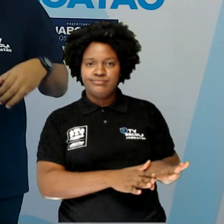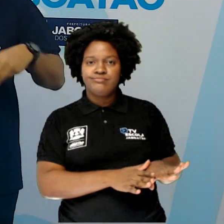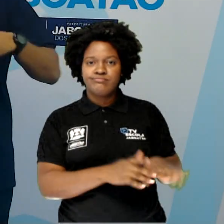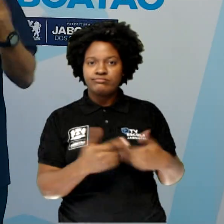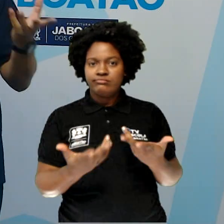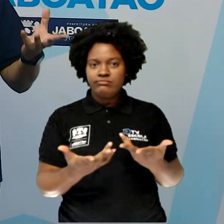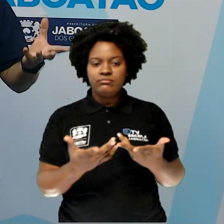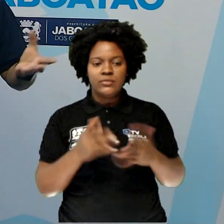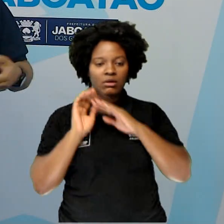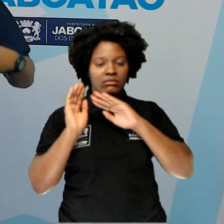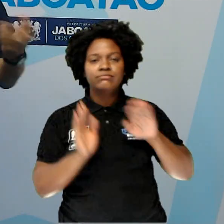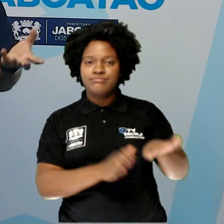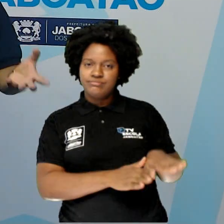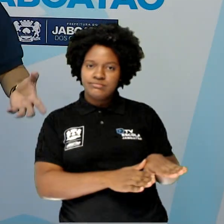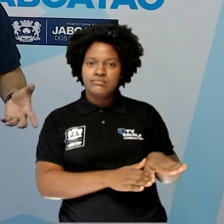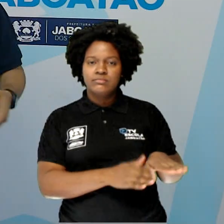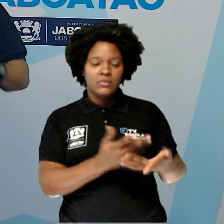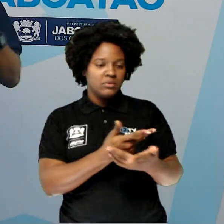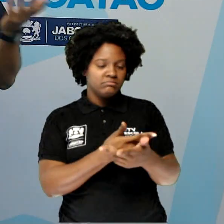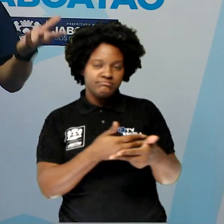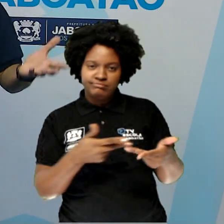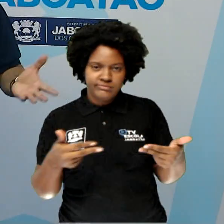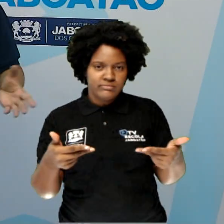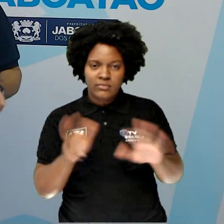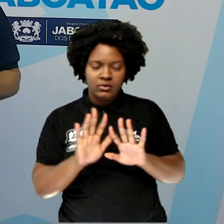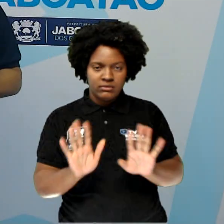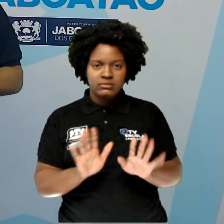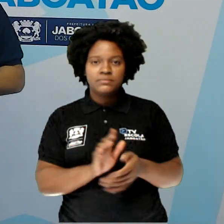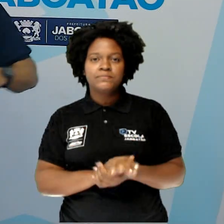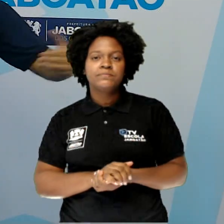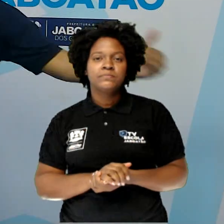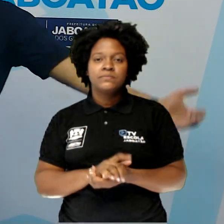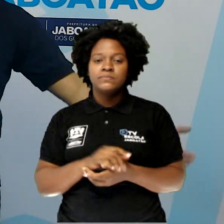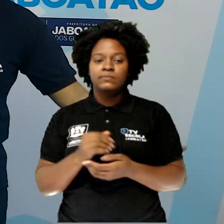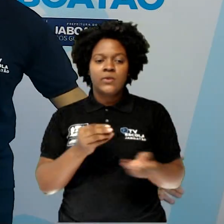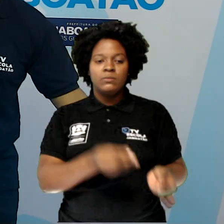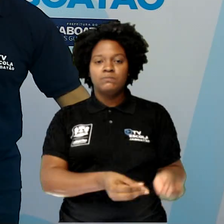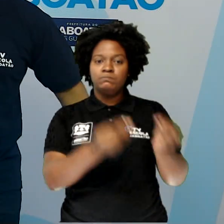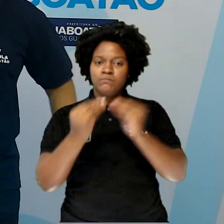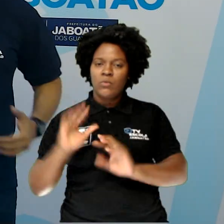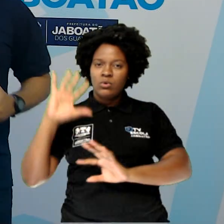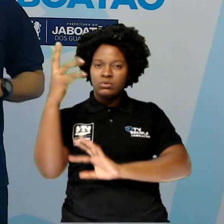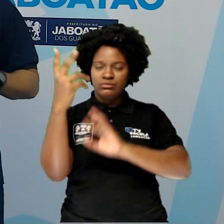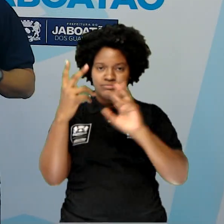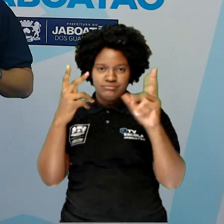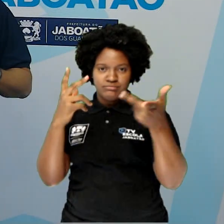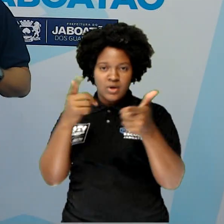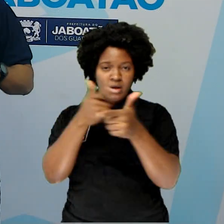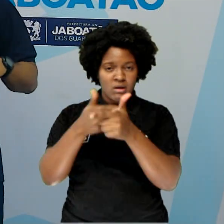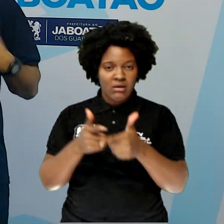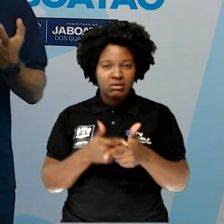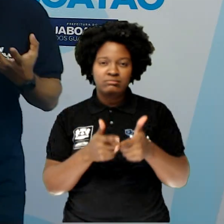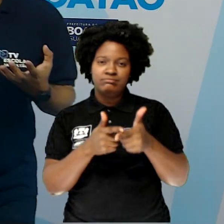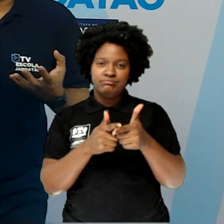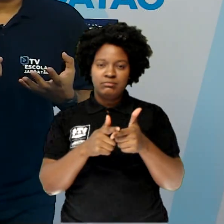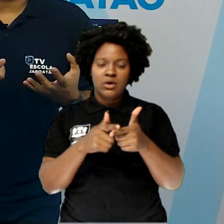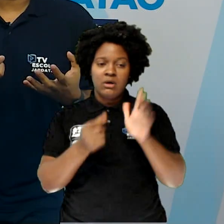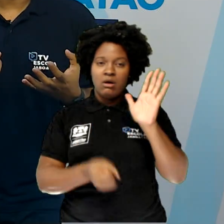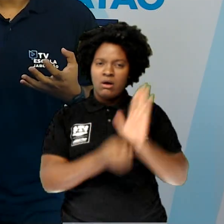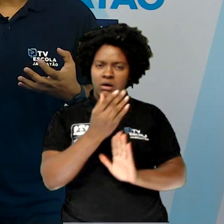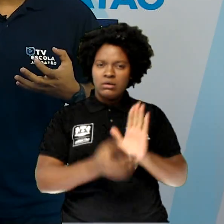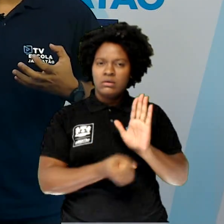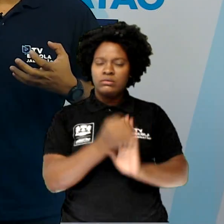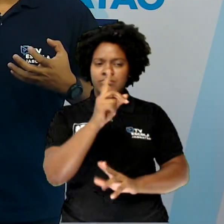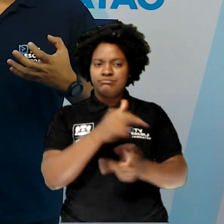Um rejeito, por exemplo, de um minério, enfim, de alguma coisa, e ela vai voltar para a natureza. Para produzir alguma coisa, a